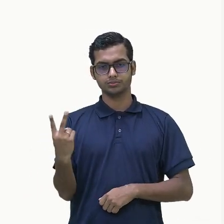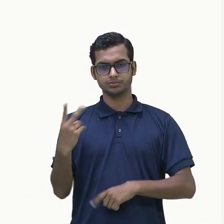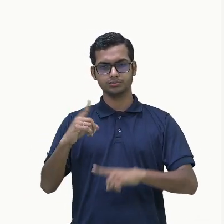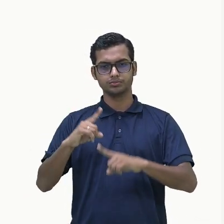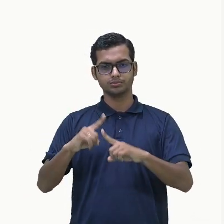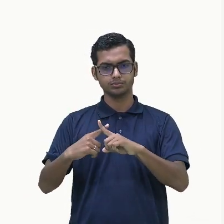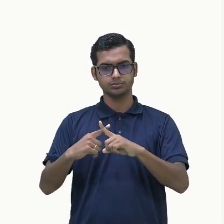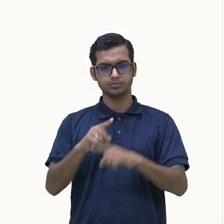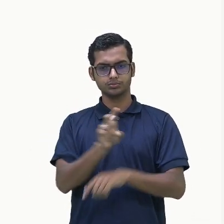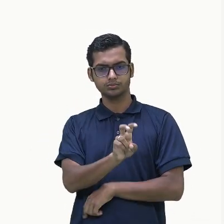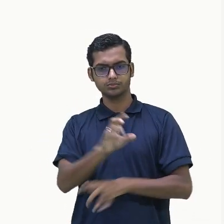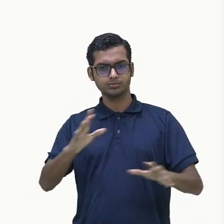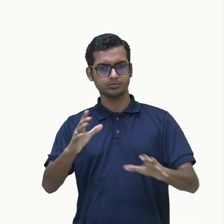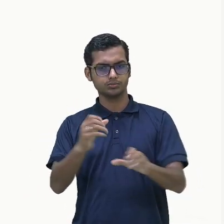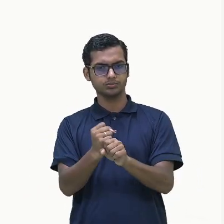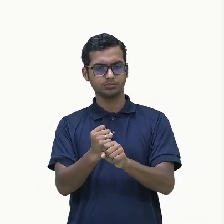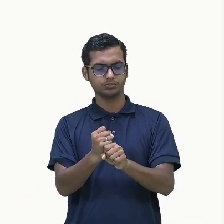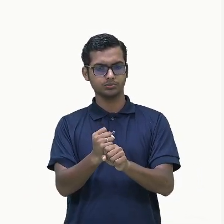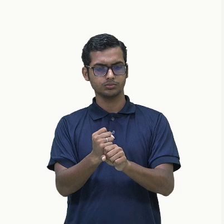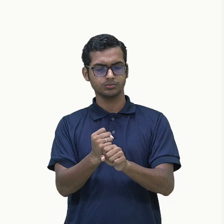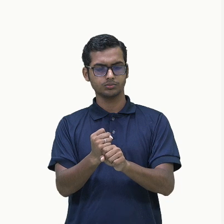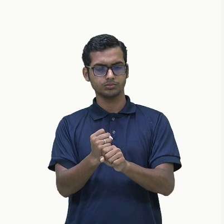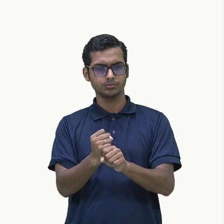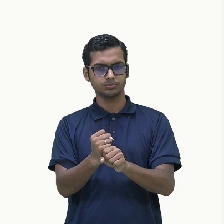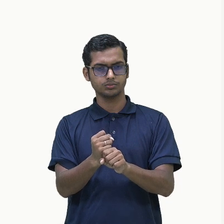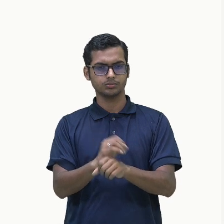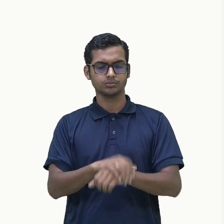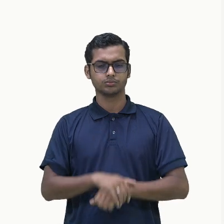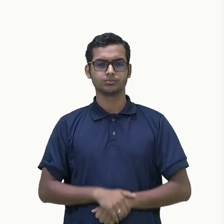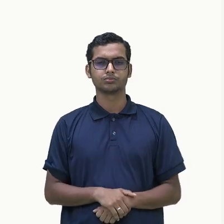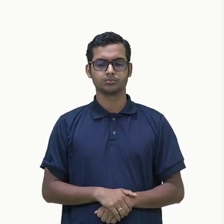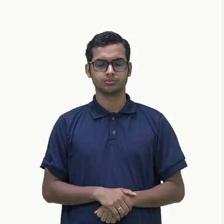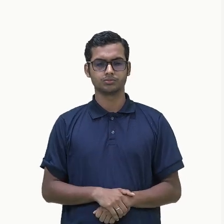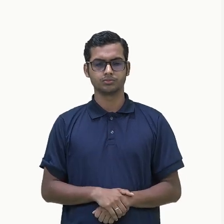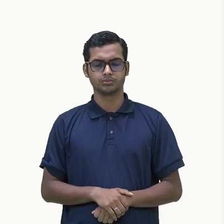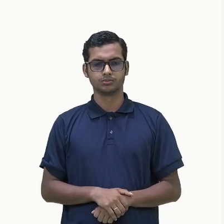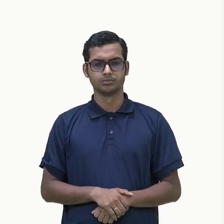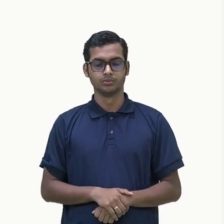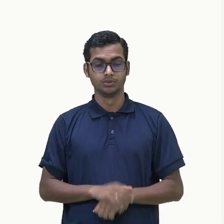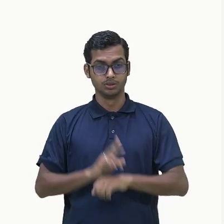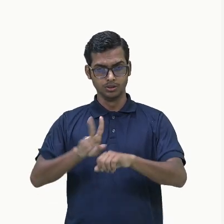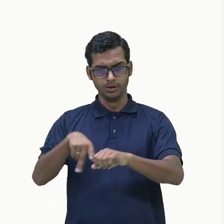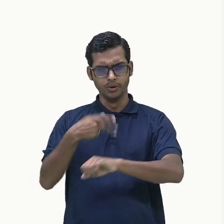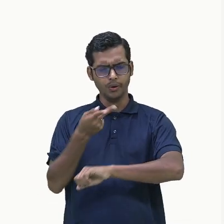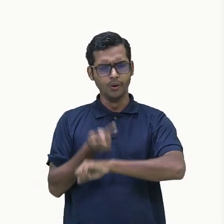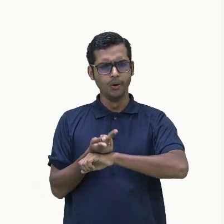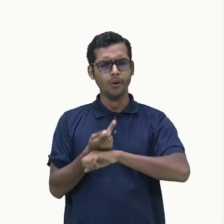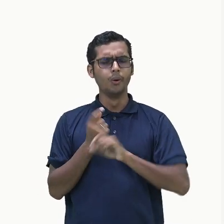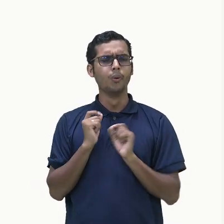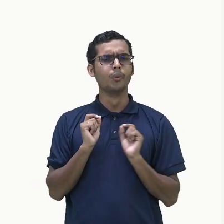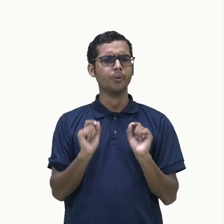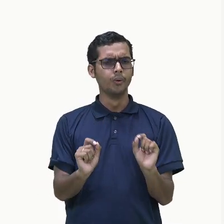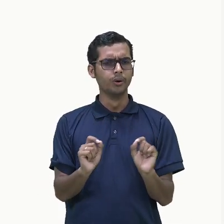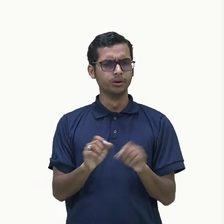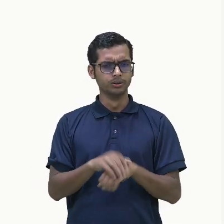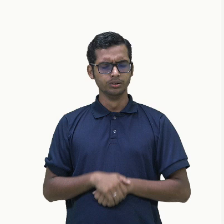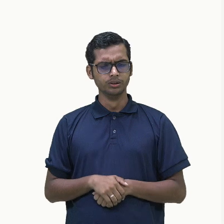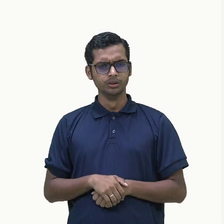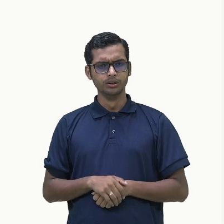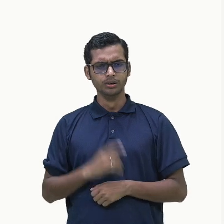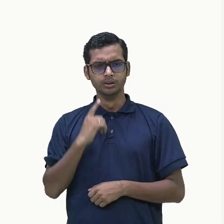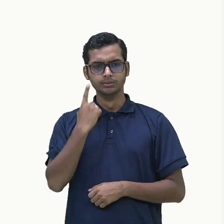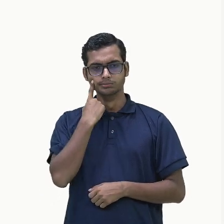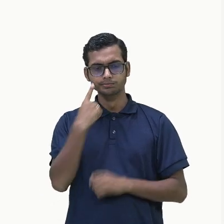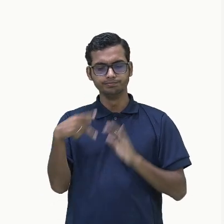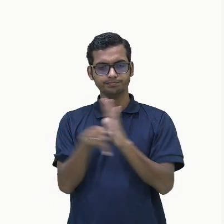2 vezes 5. Depois, irei multiplicar fazendo cruzado, ó, multiplicando